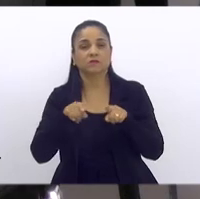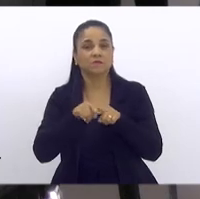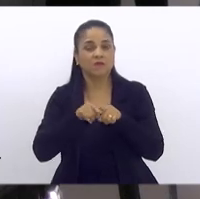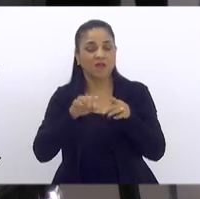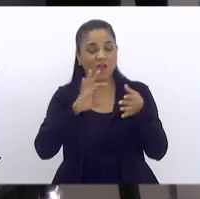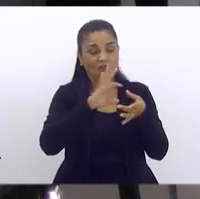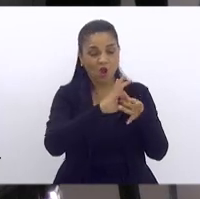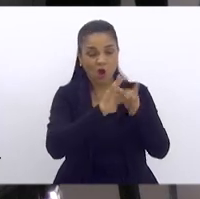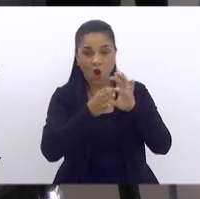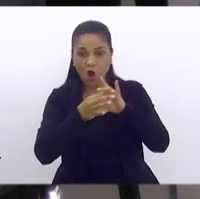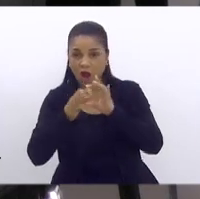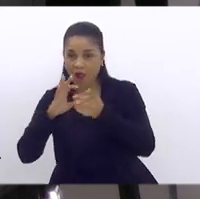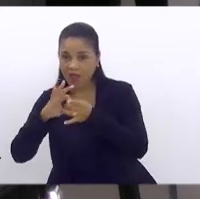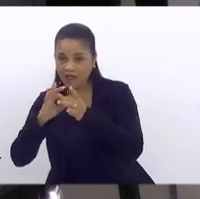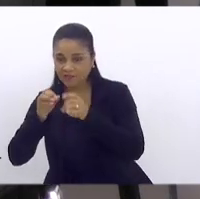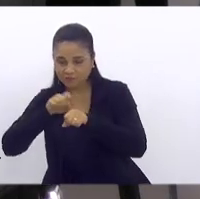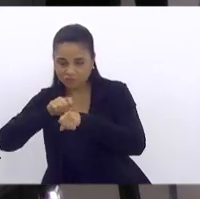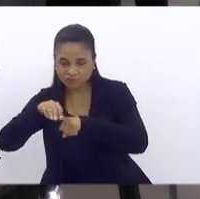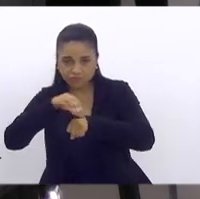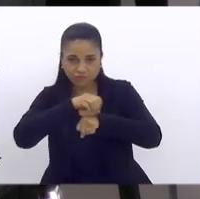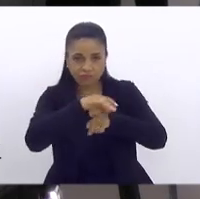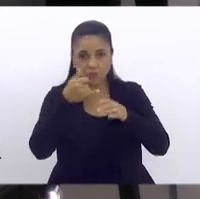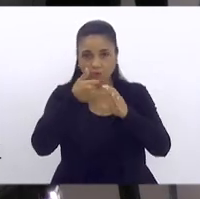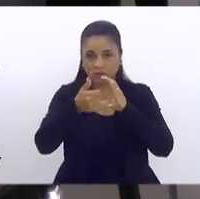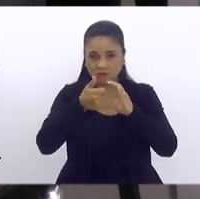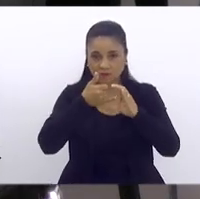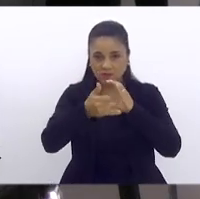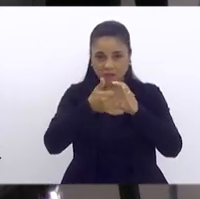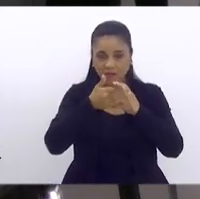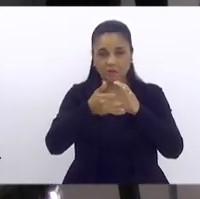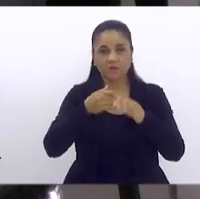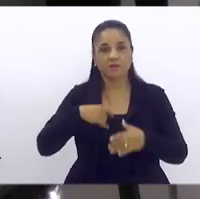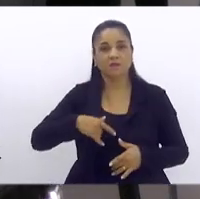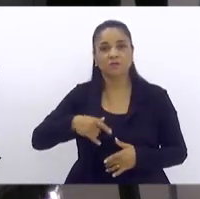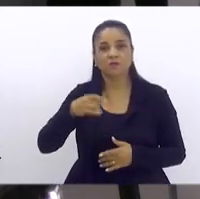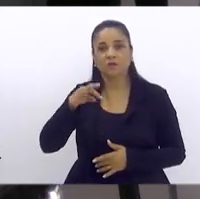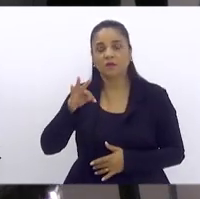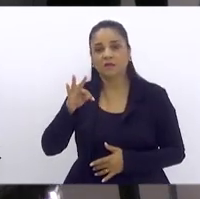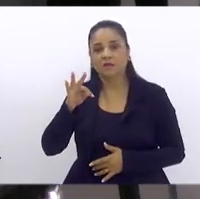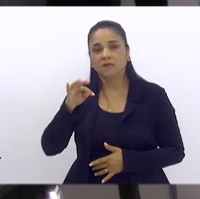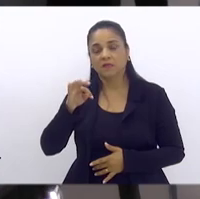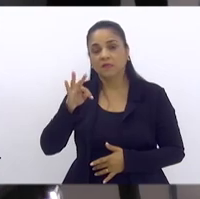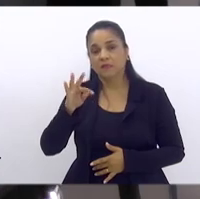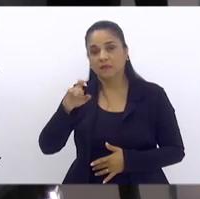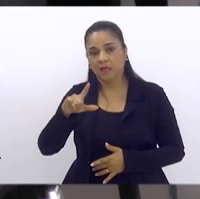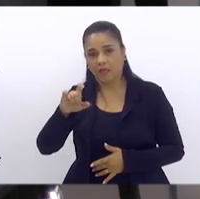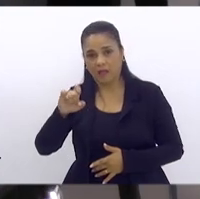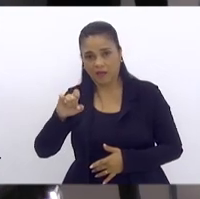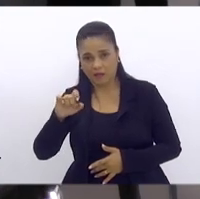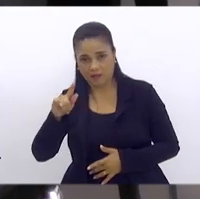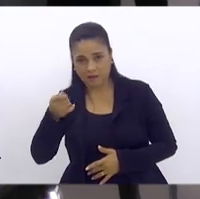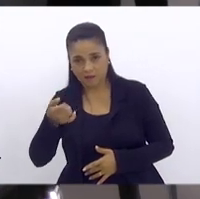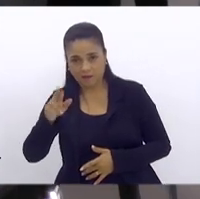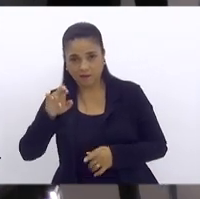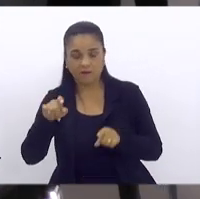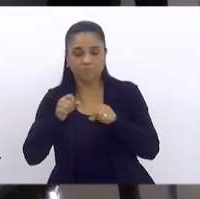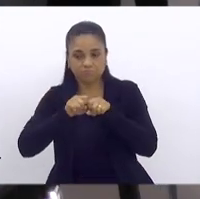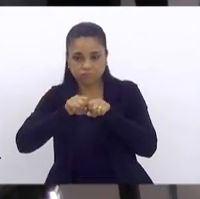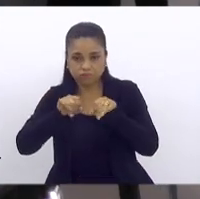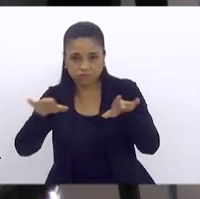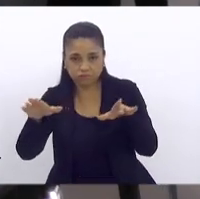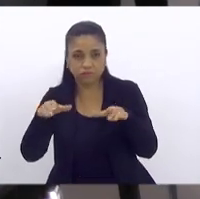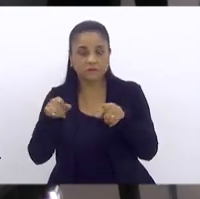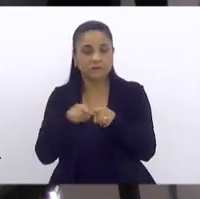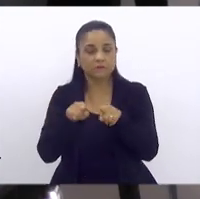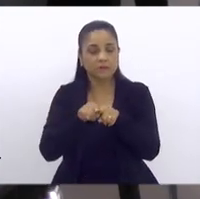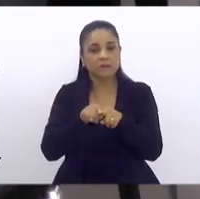corrente no WhatsApp, são mensagens no Telegram que têm links que vão levar para o YouTube ou então para veículos de mídia mais alternativos.